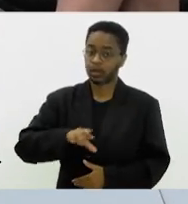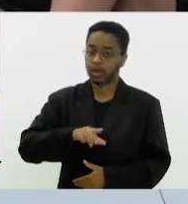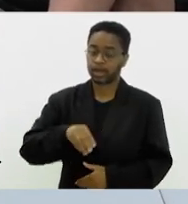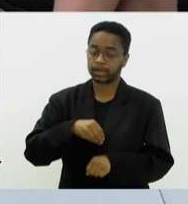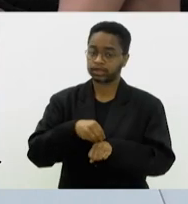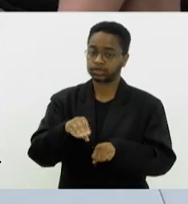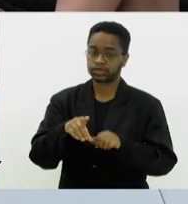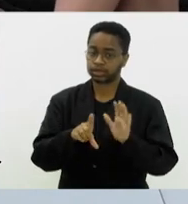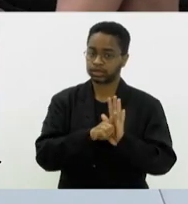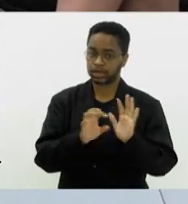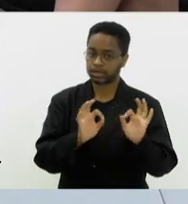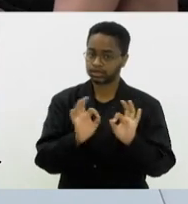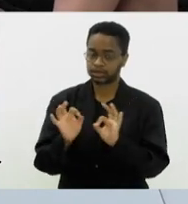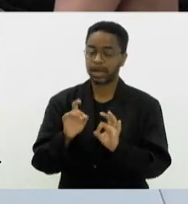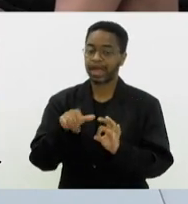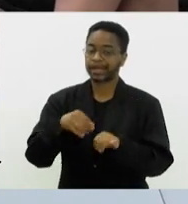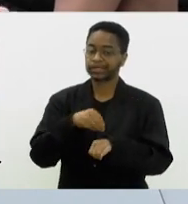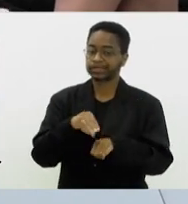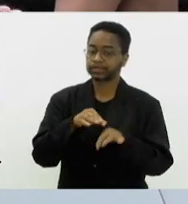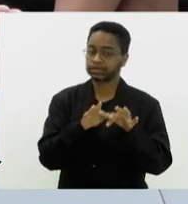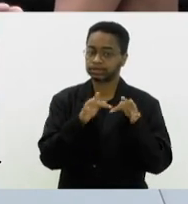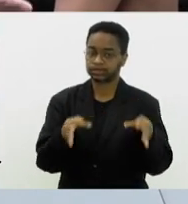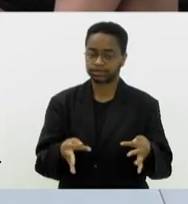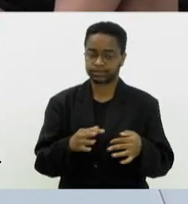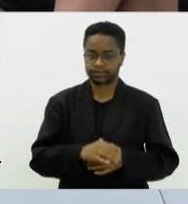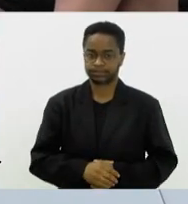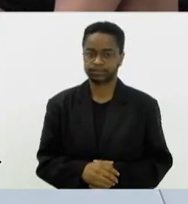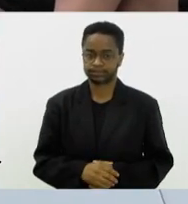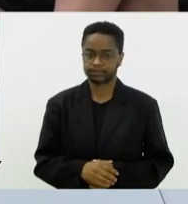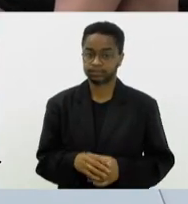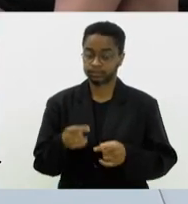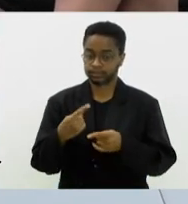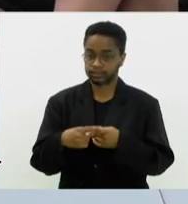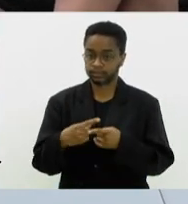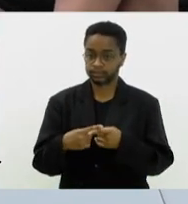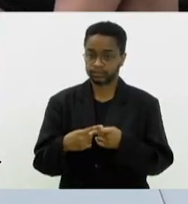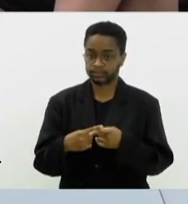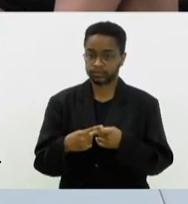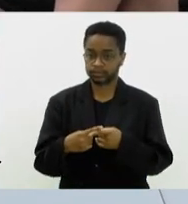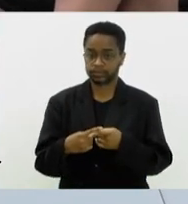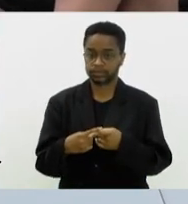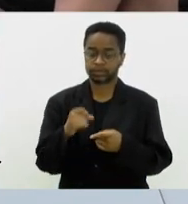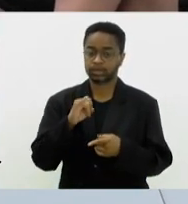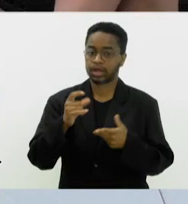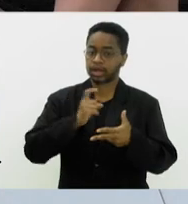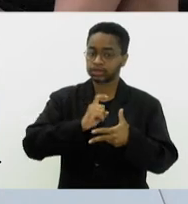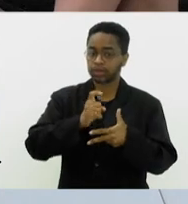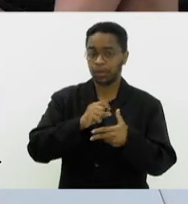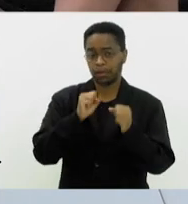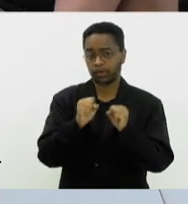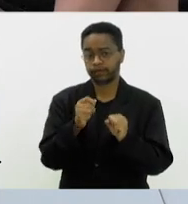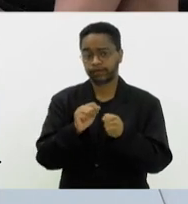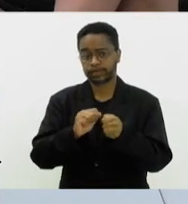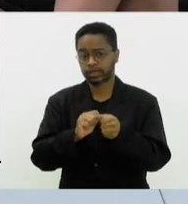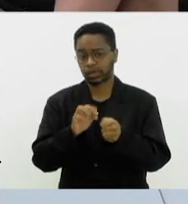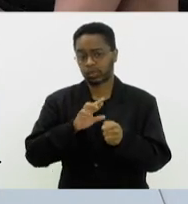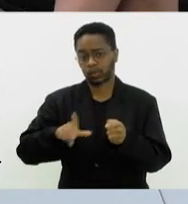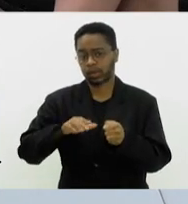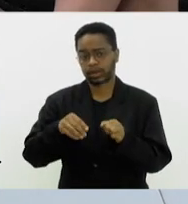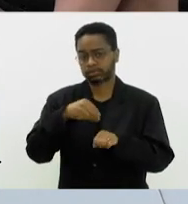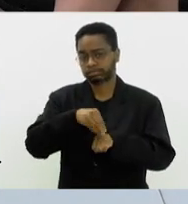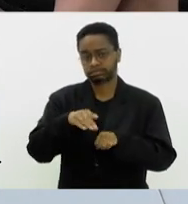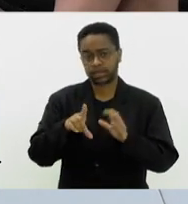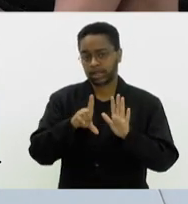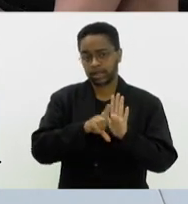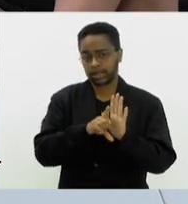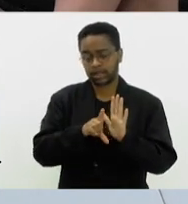indicação legislativa, tem que ser indicação simples. Indicação legislativa, se o Executivo já pode fazer, não pode ser indicação legislativa,